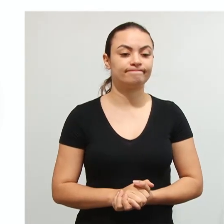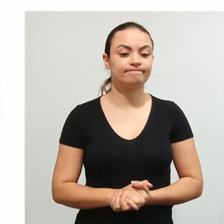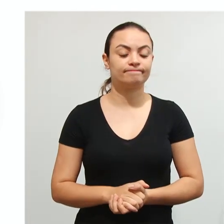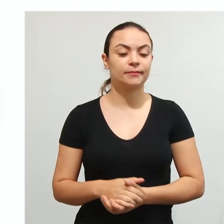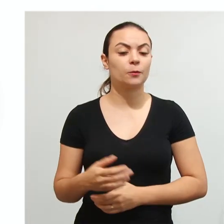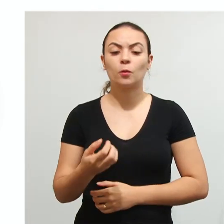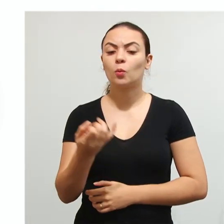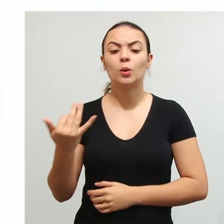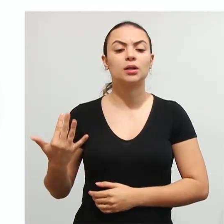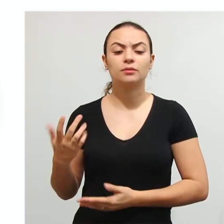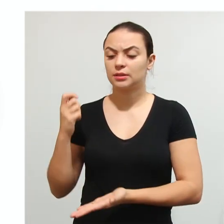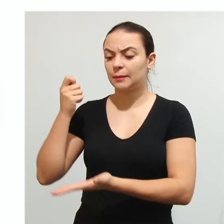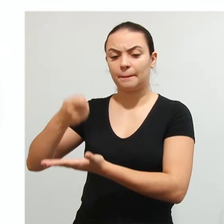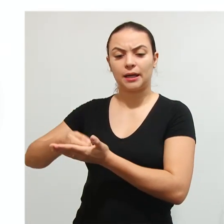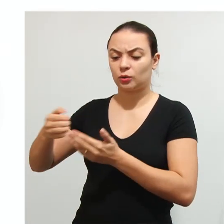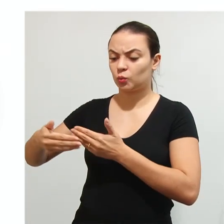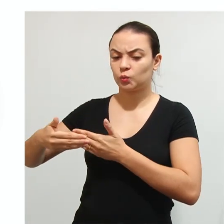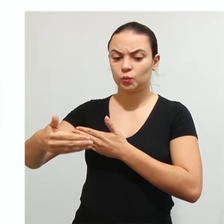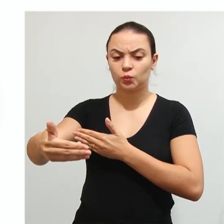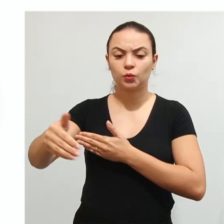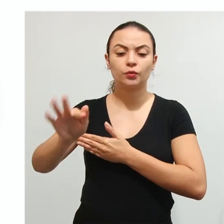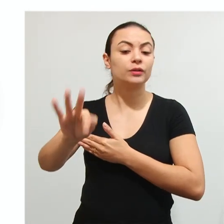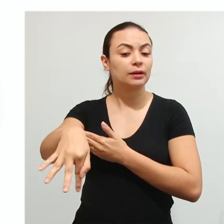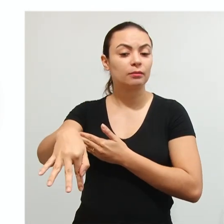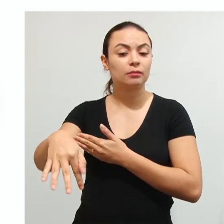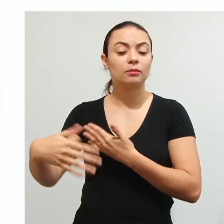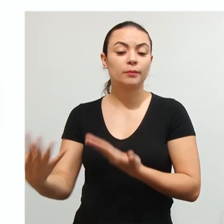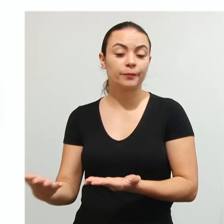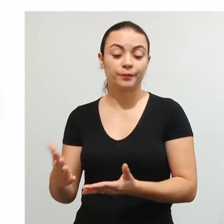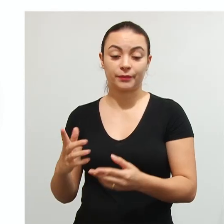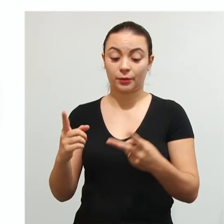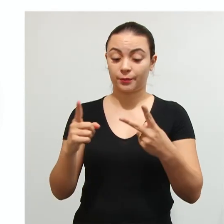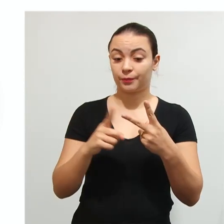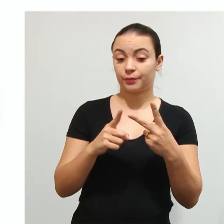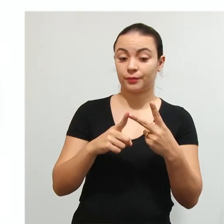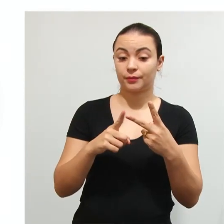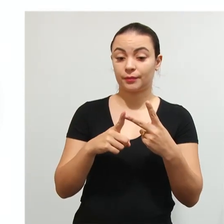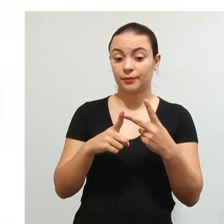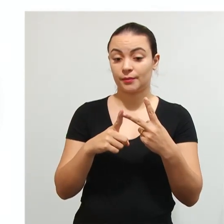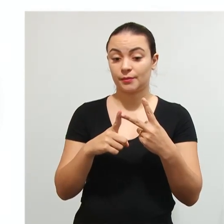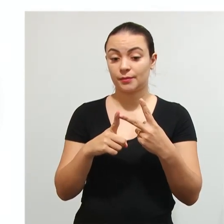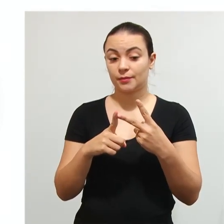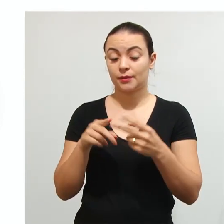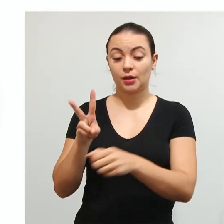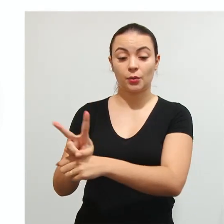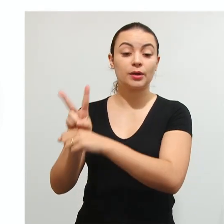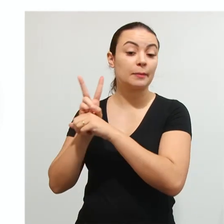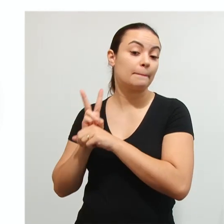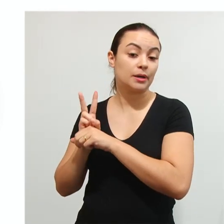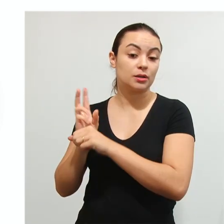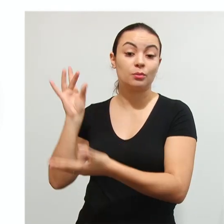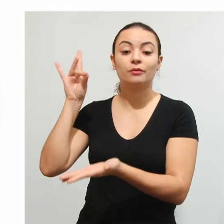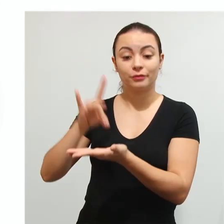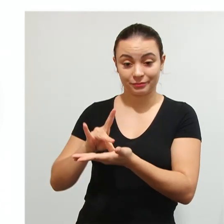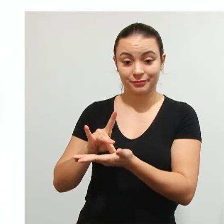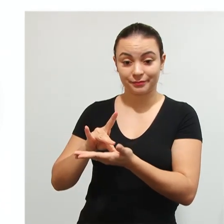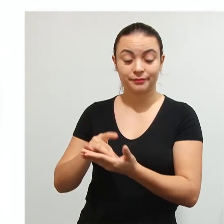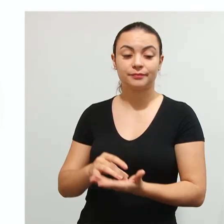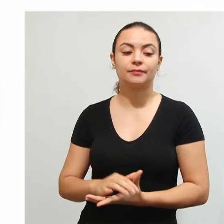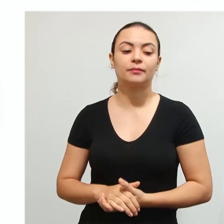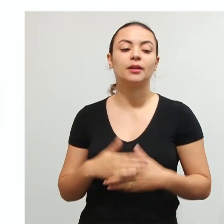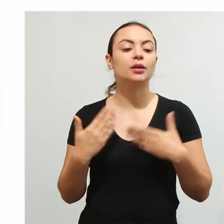a gente está numa situação de empréstimo real qual a capitalização que aplicada juros simples ou juros compostos juros